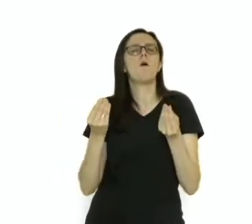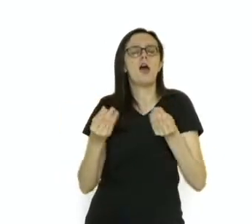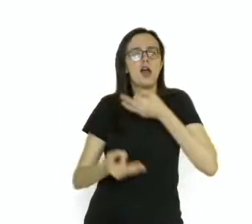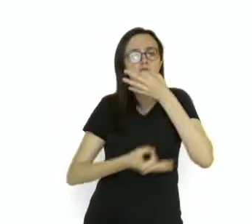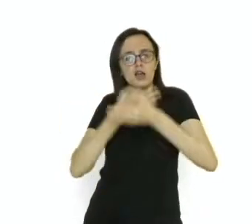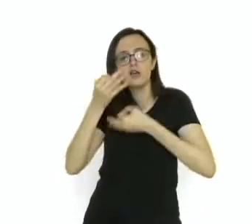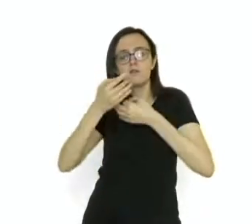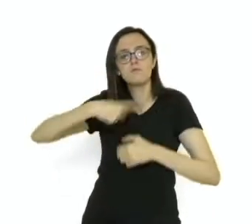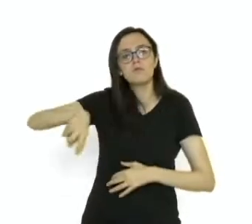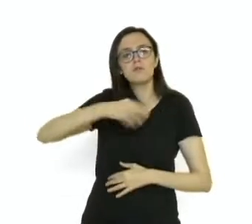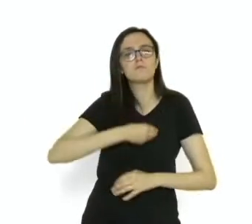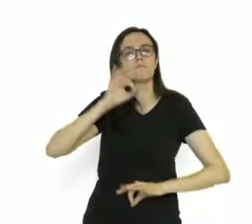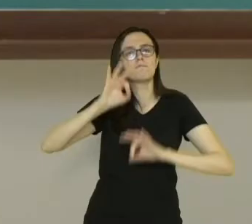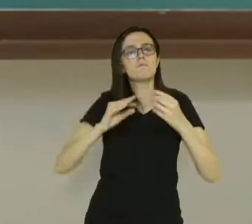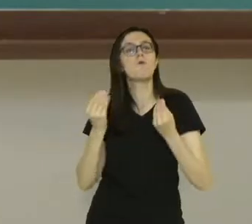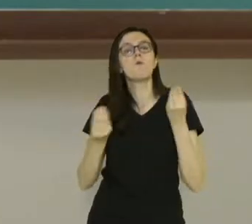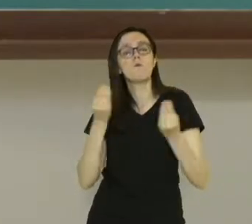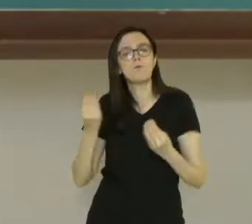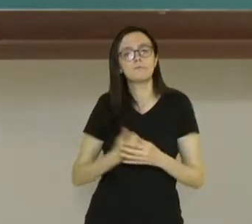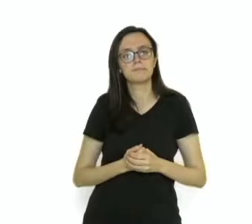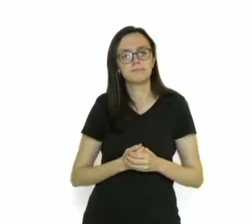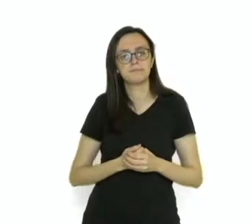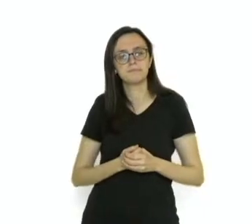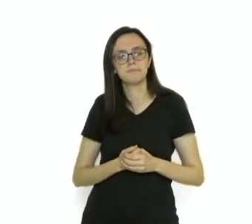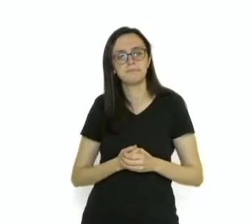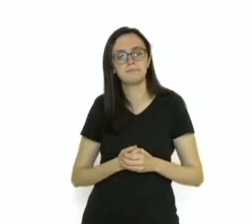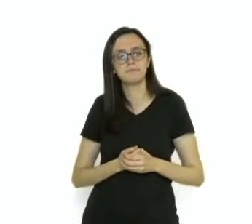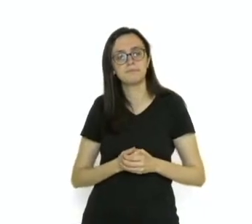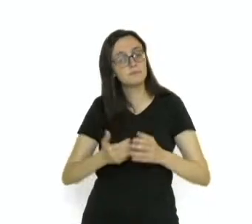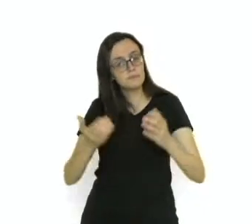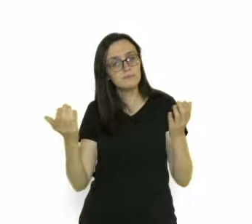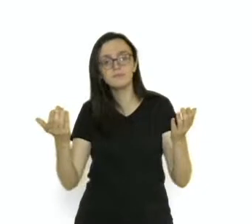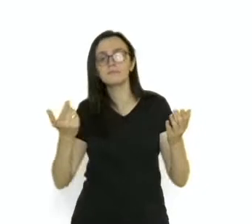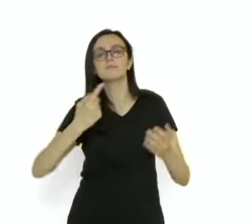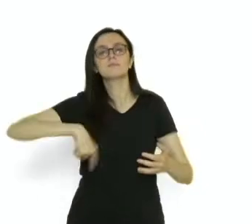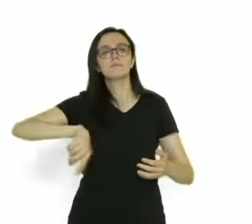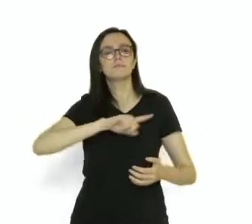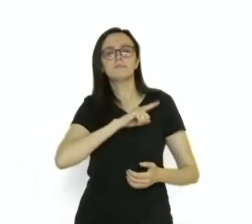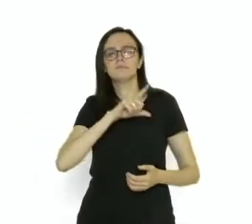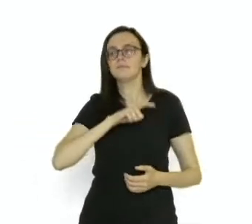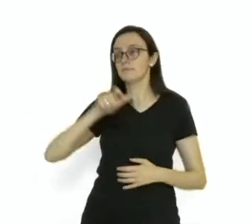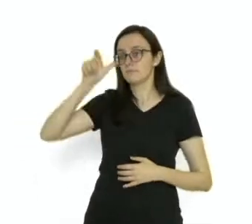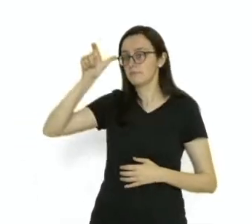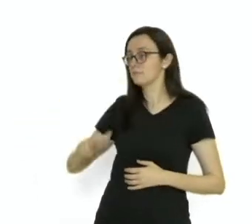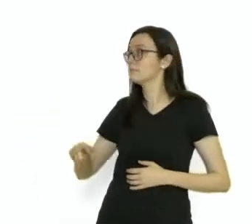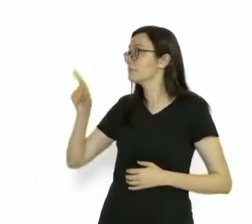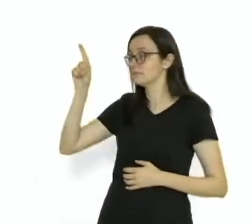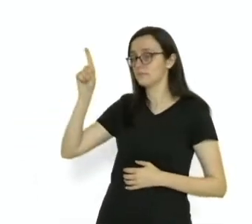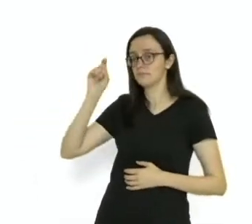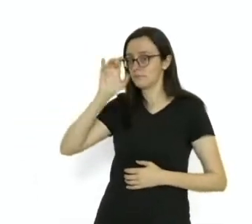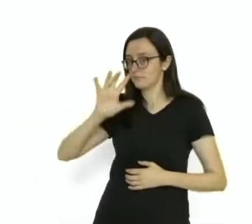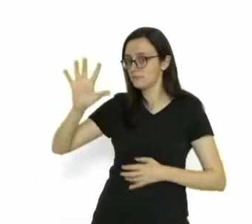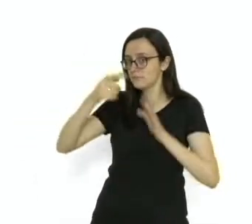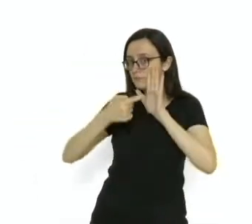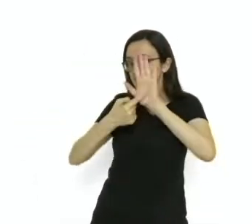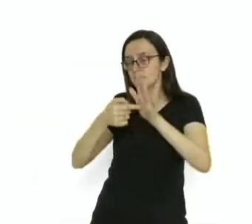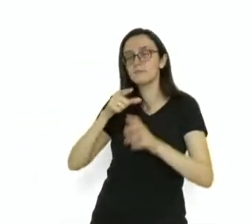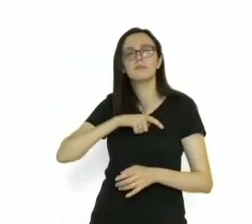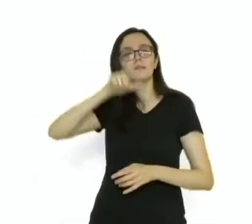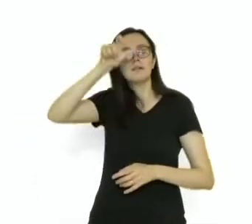a como isso tudo se organizava. Olha só, a gente tem aqui um indivíduo que